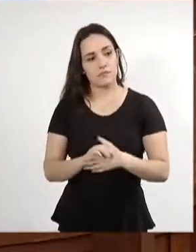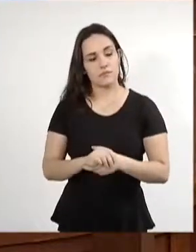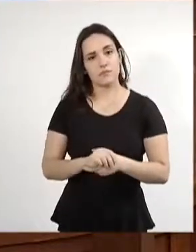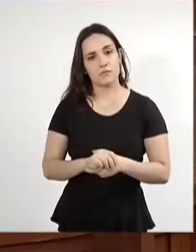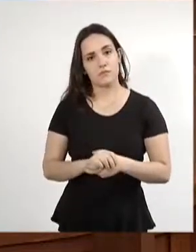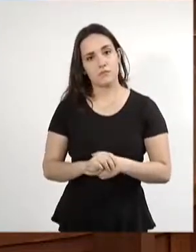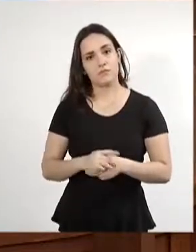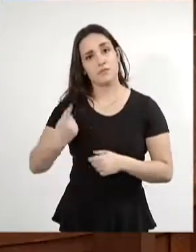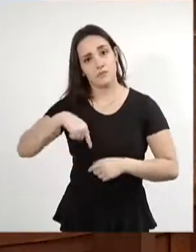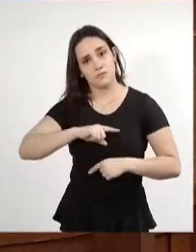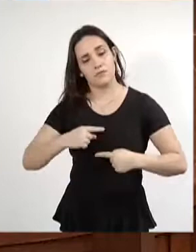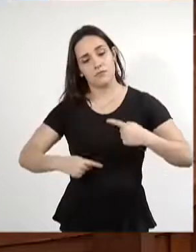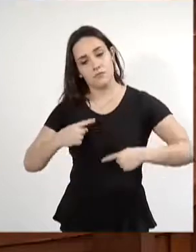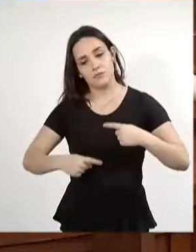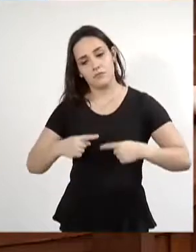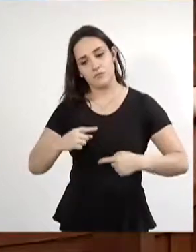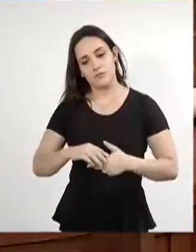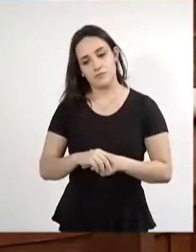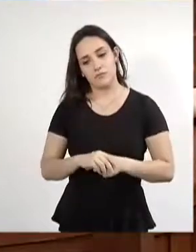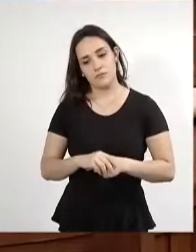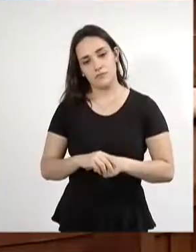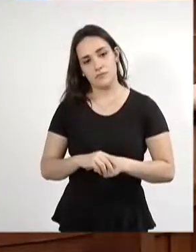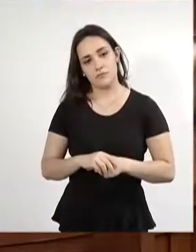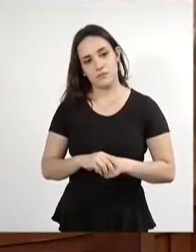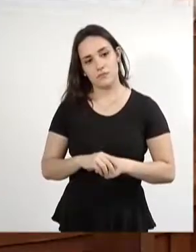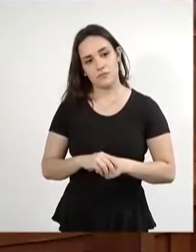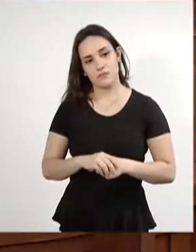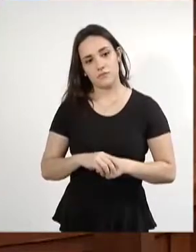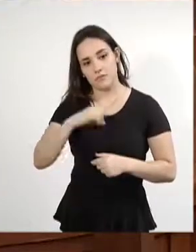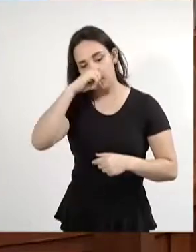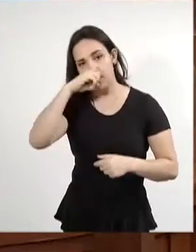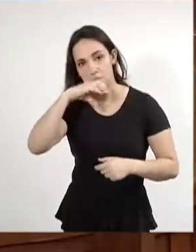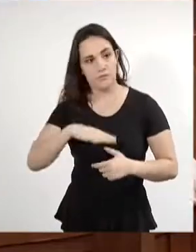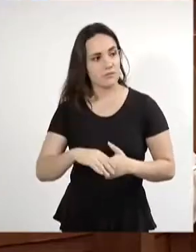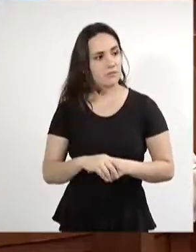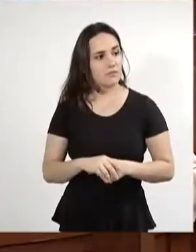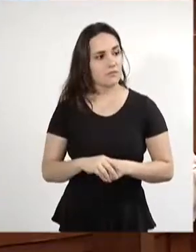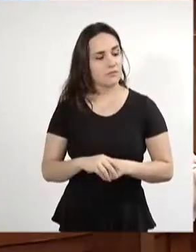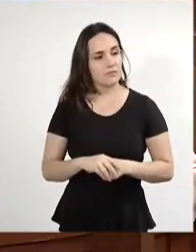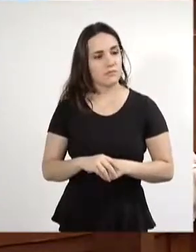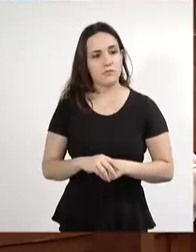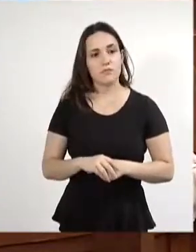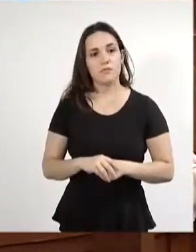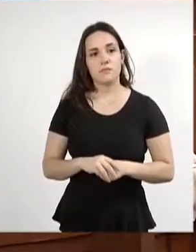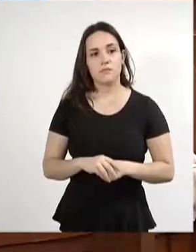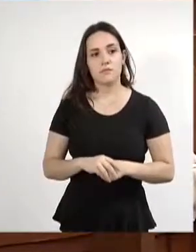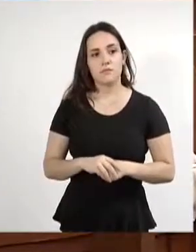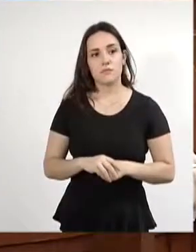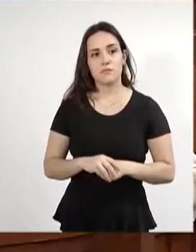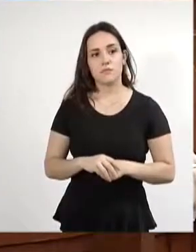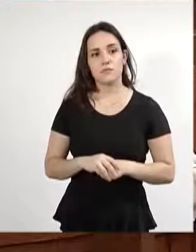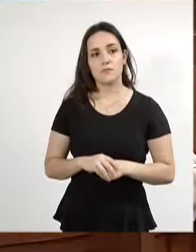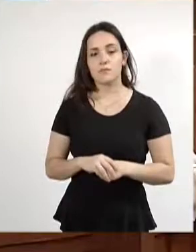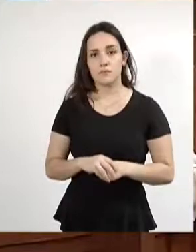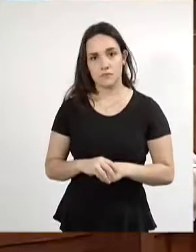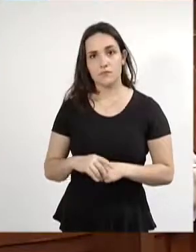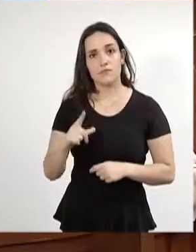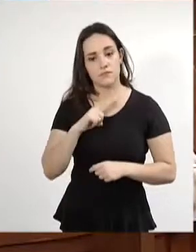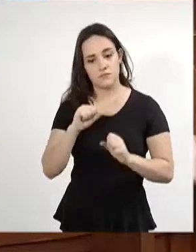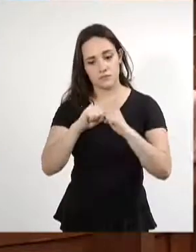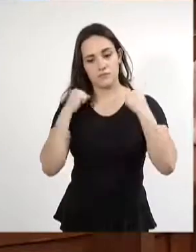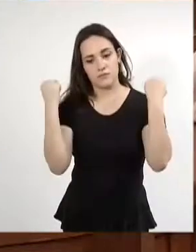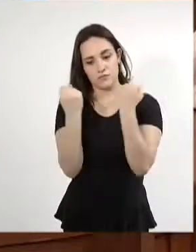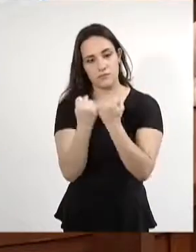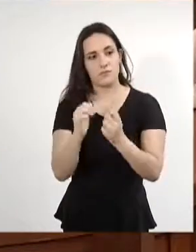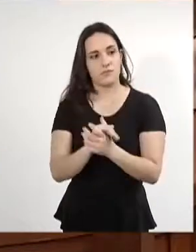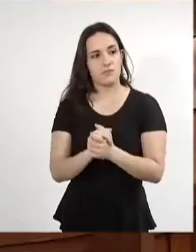discutimos a violência contra o idoso, onde tivemos aqui um seminário com participação